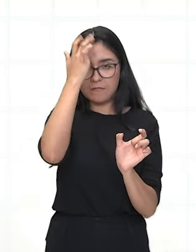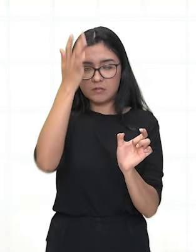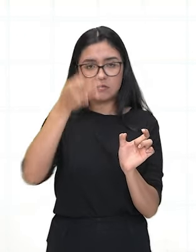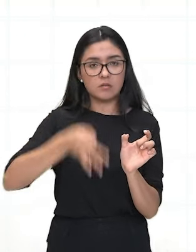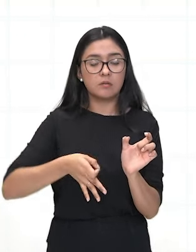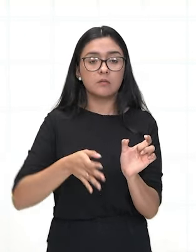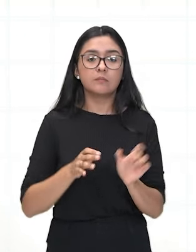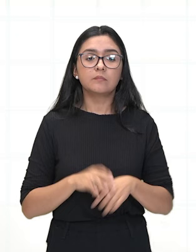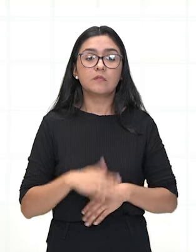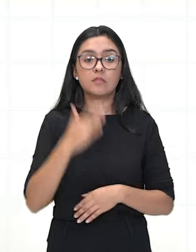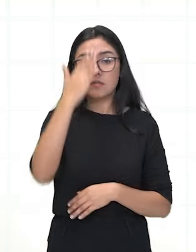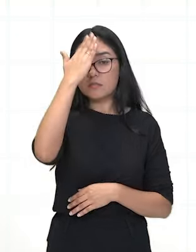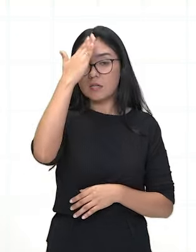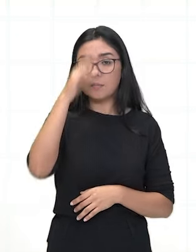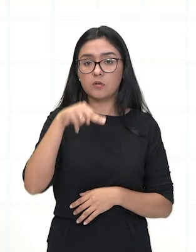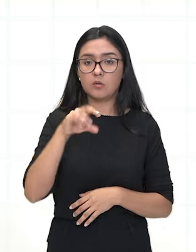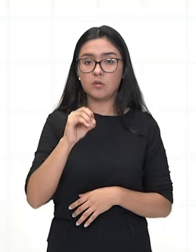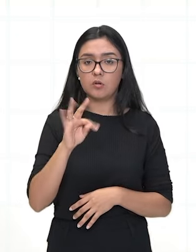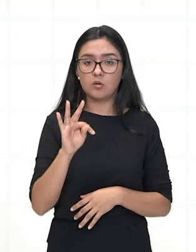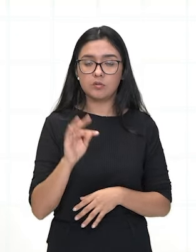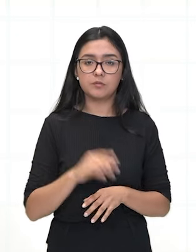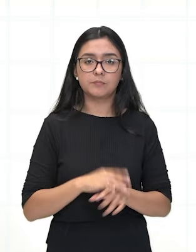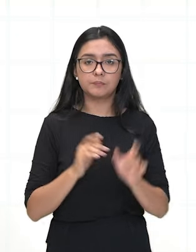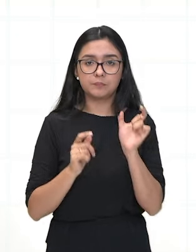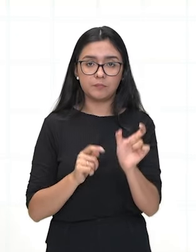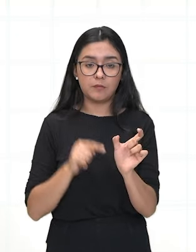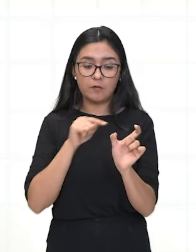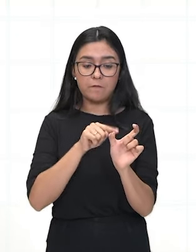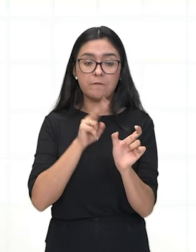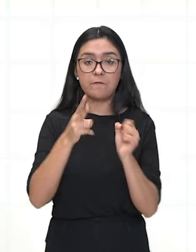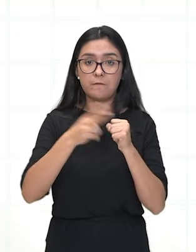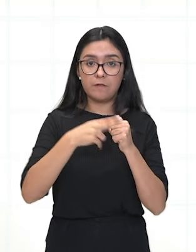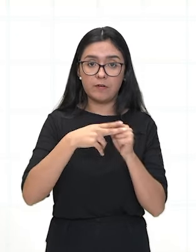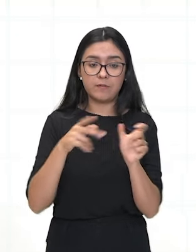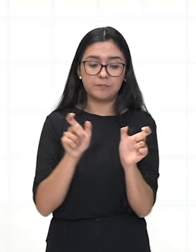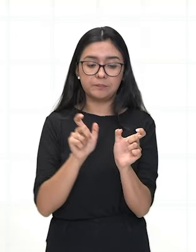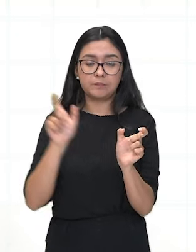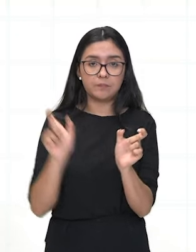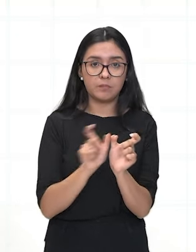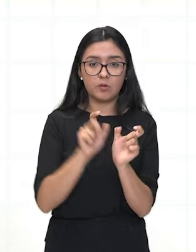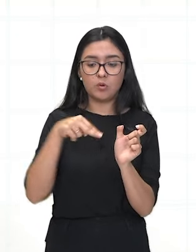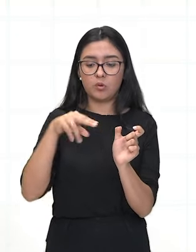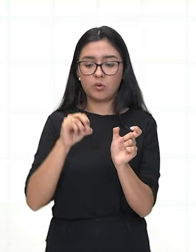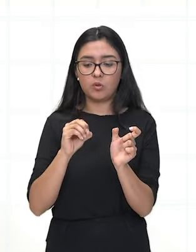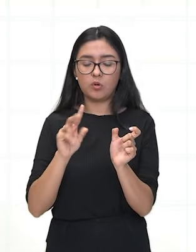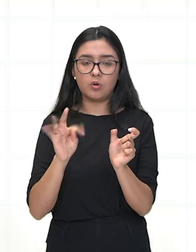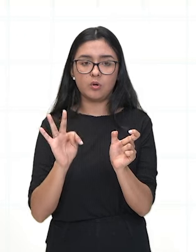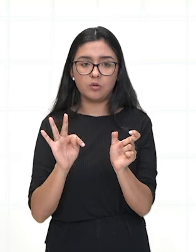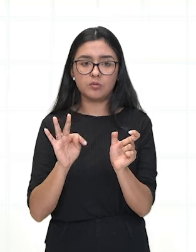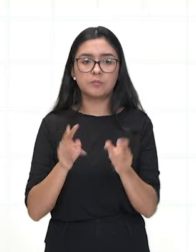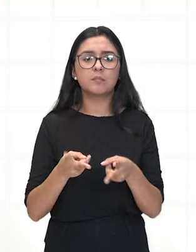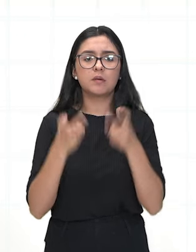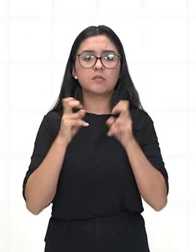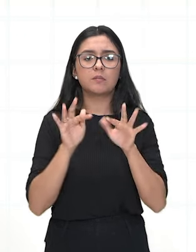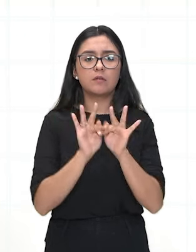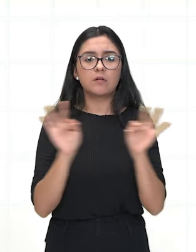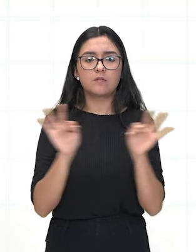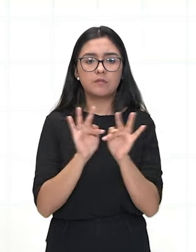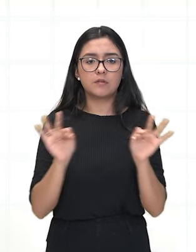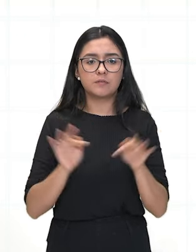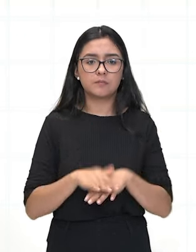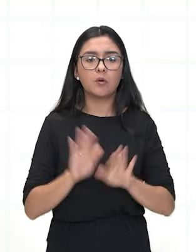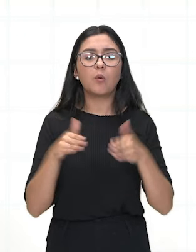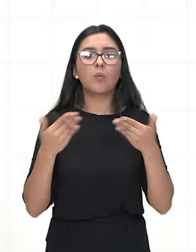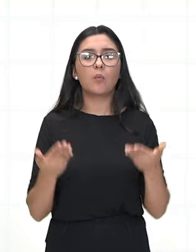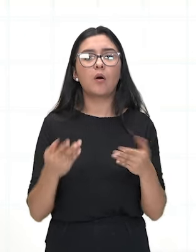gente já sabe que o not vai ficar depois do verbo to be Onde está o verbo to be aqui verbo to be esse esse ou